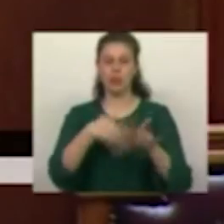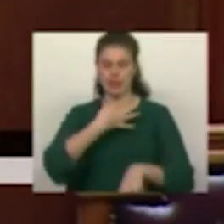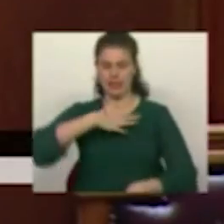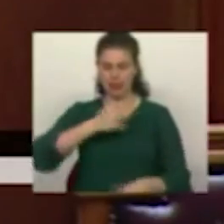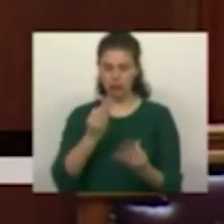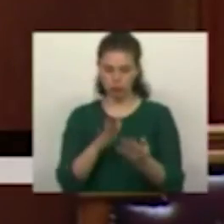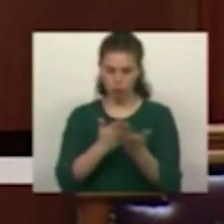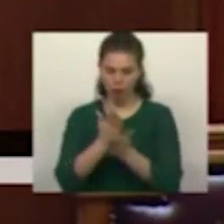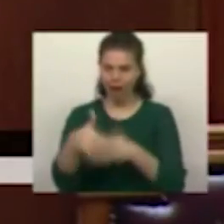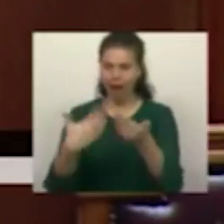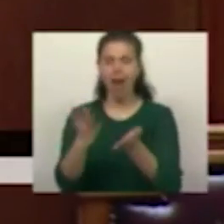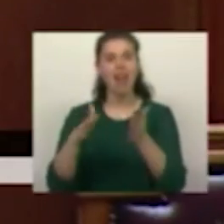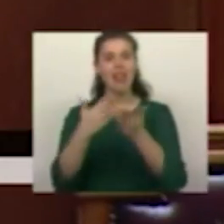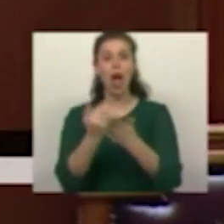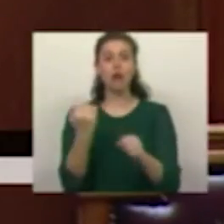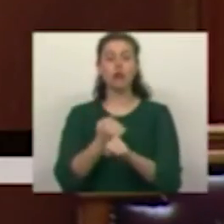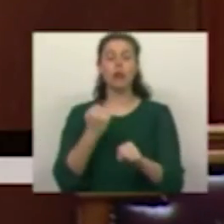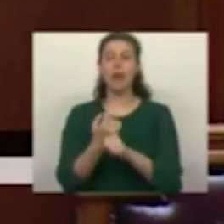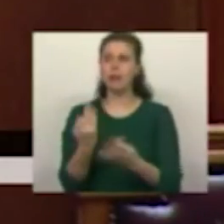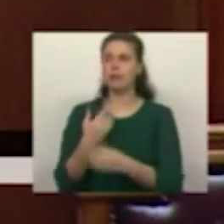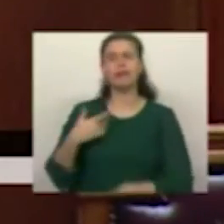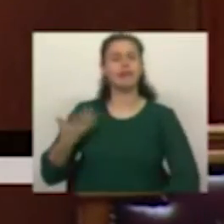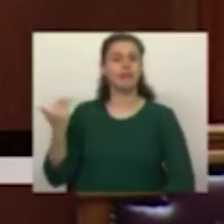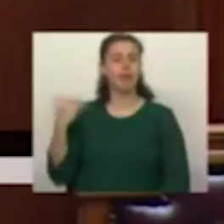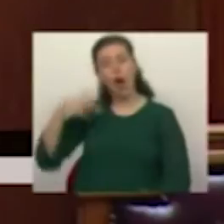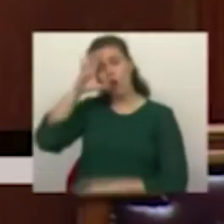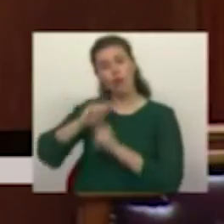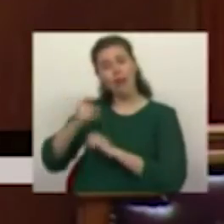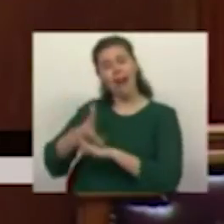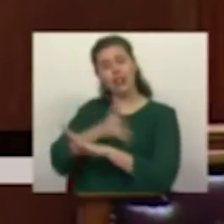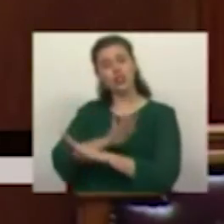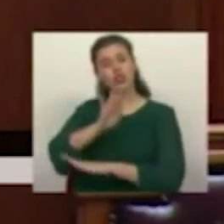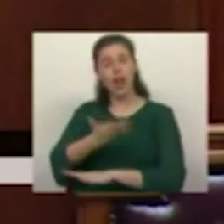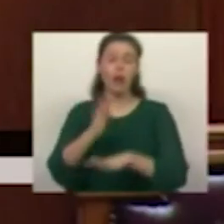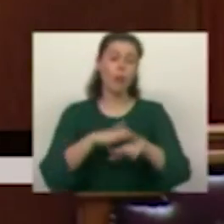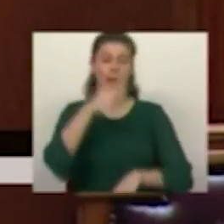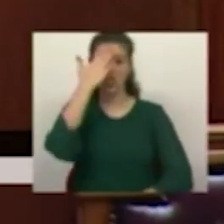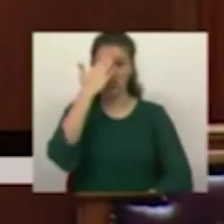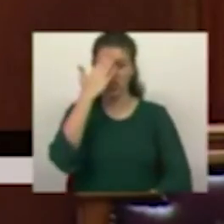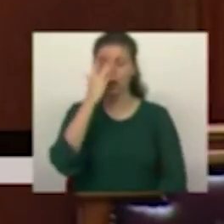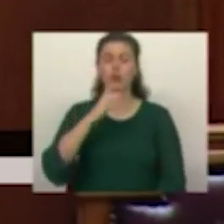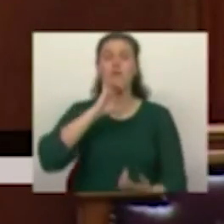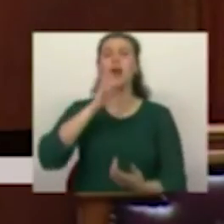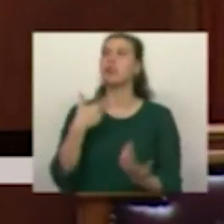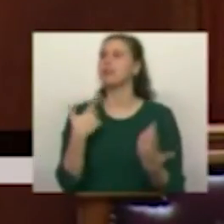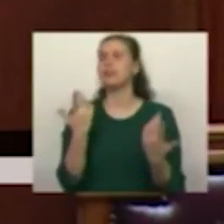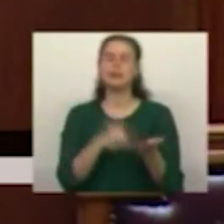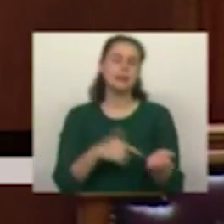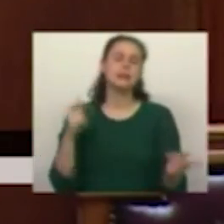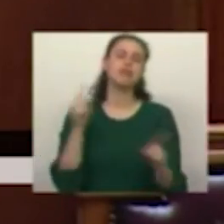quisemos dar continuidade a um trabalho que vinha de um governo anterior. Porque nós entendemos que o país não pode